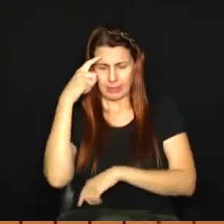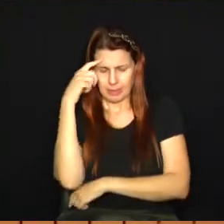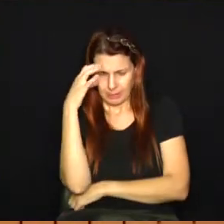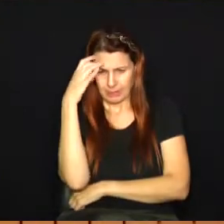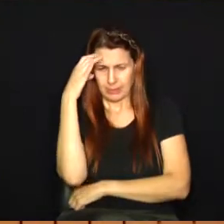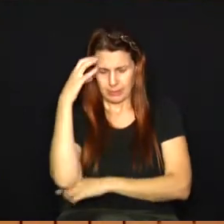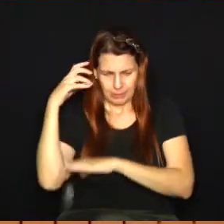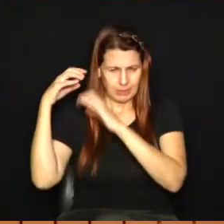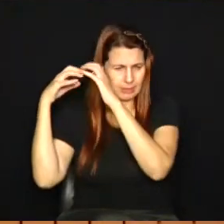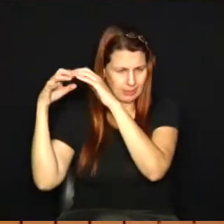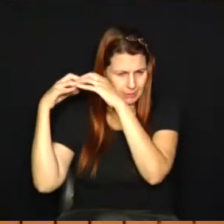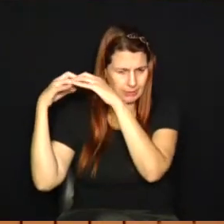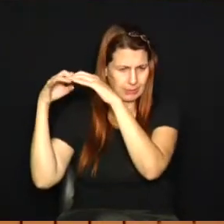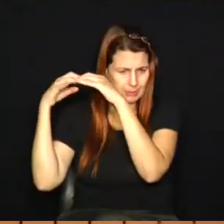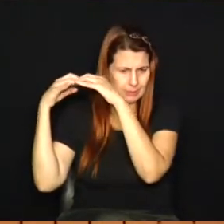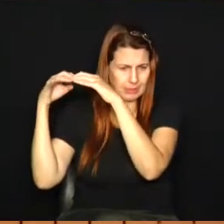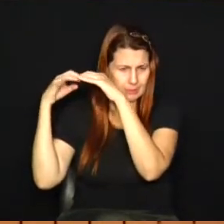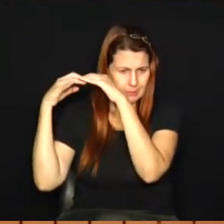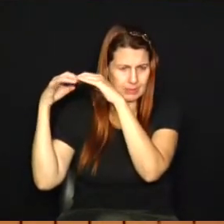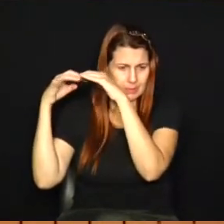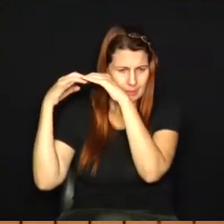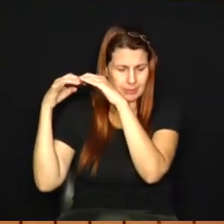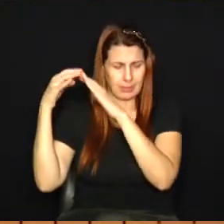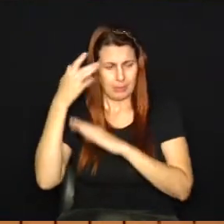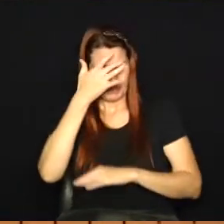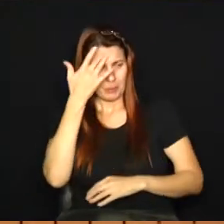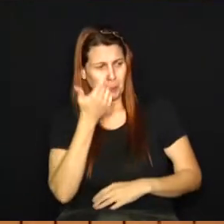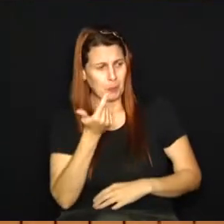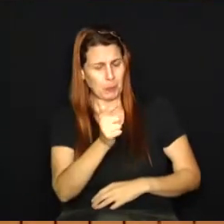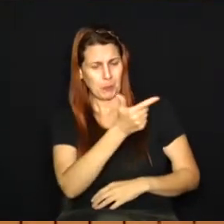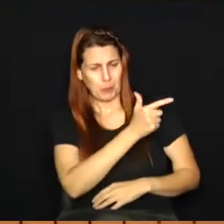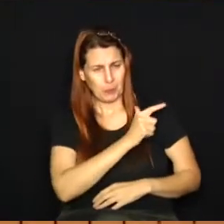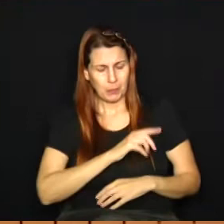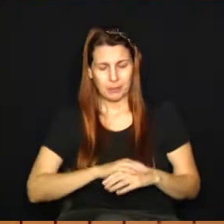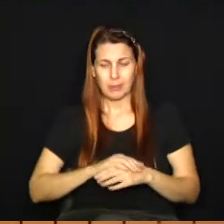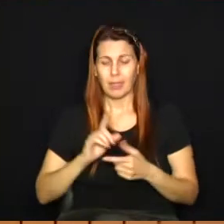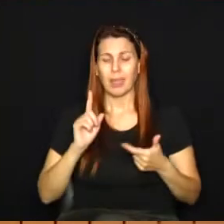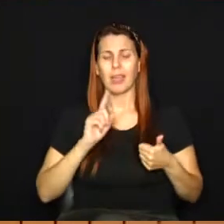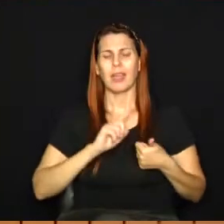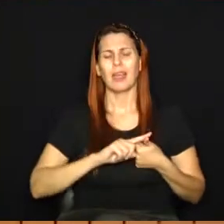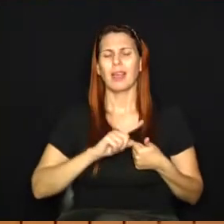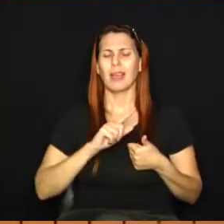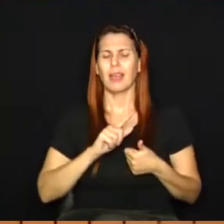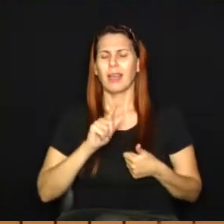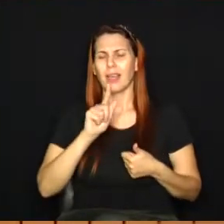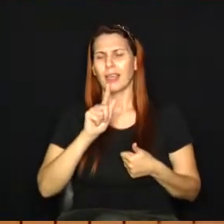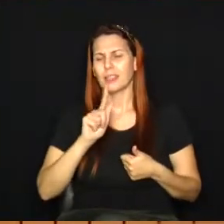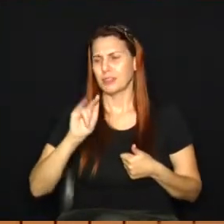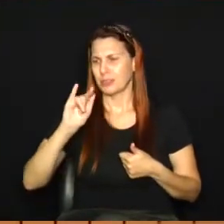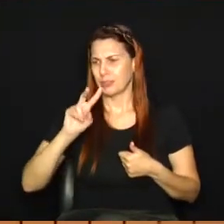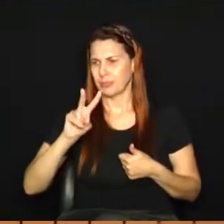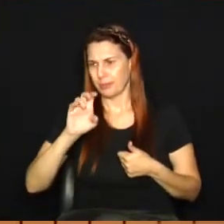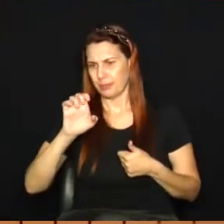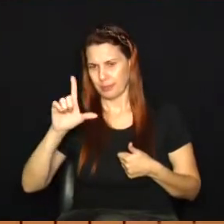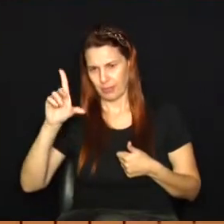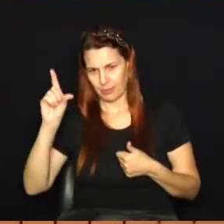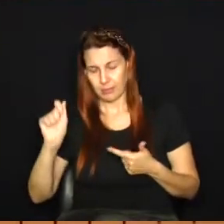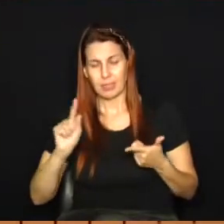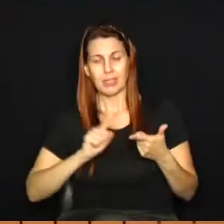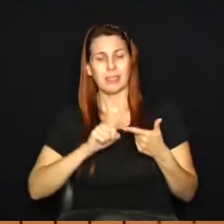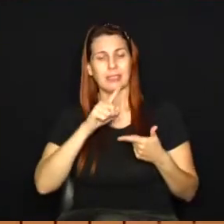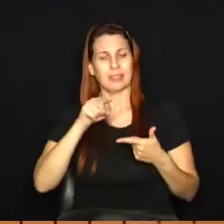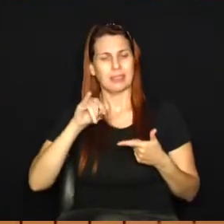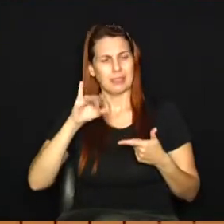né, enchendo as paciências dos demais, né, Givelda, do Zico, que era vizinho da